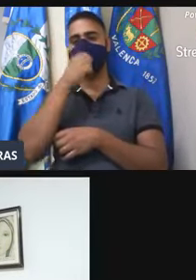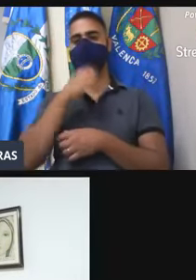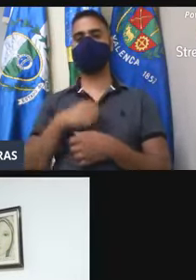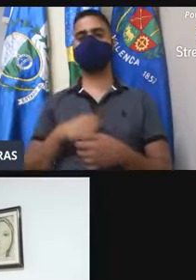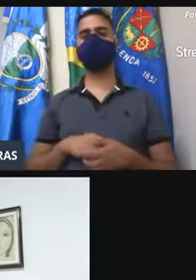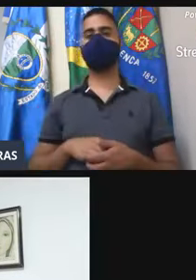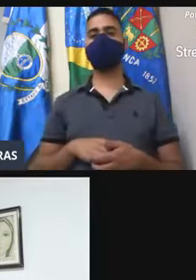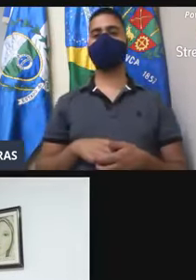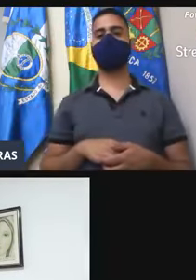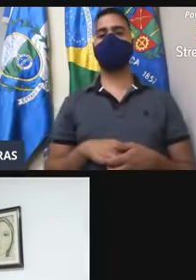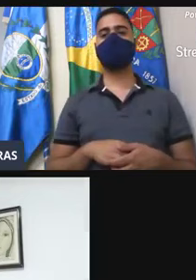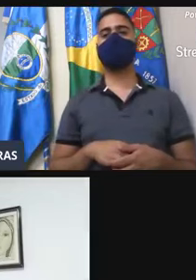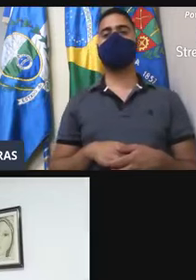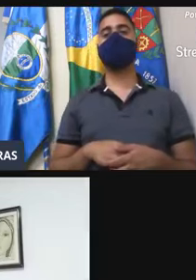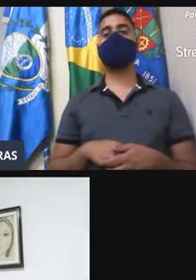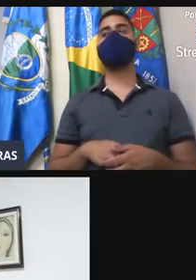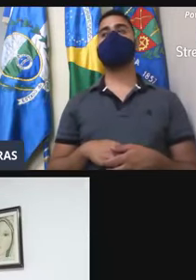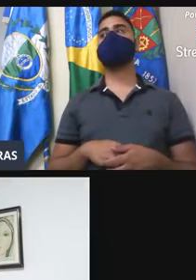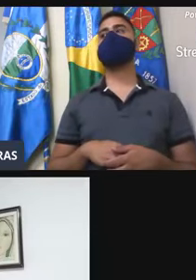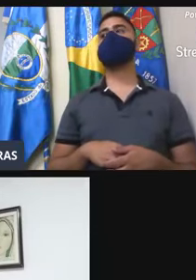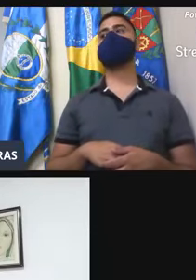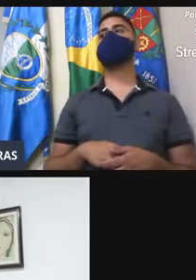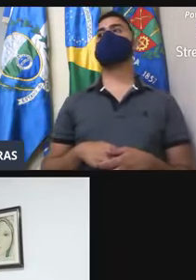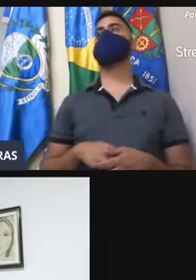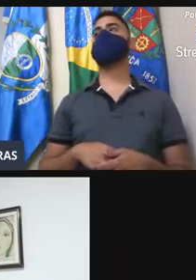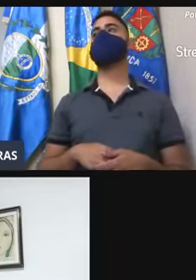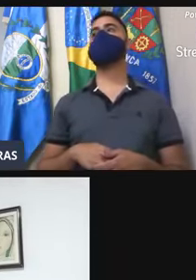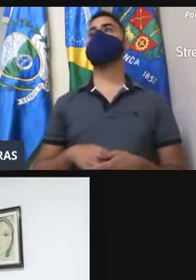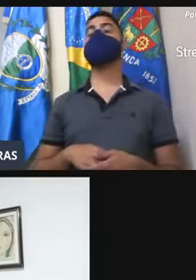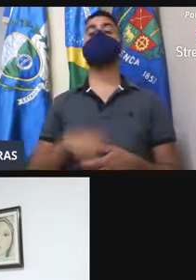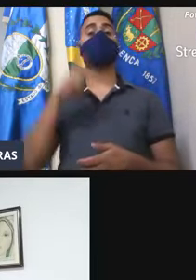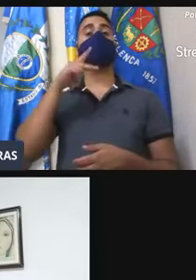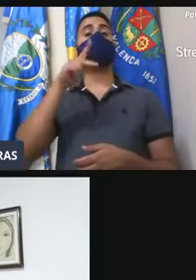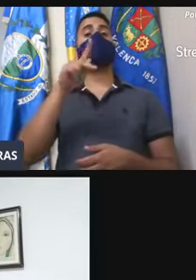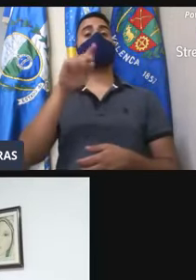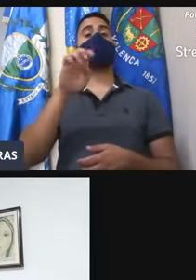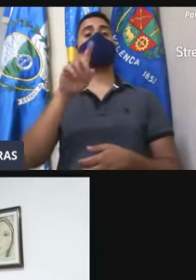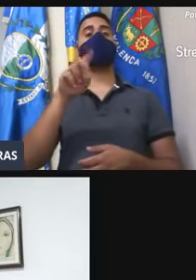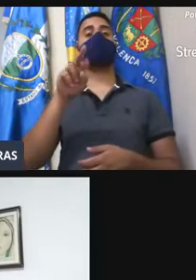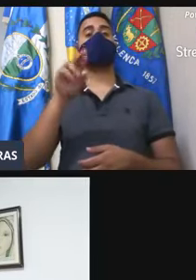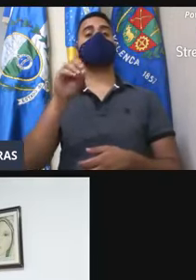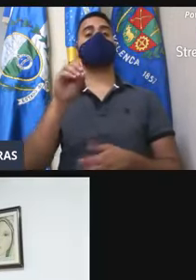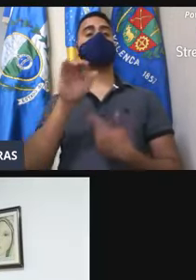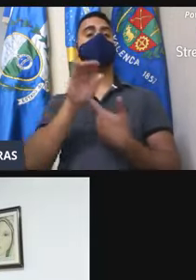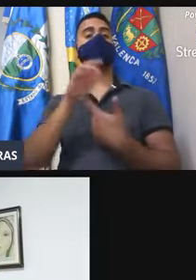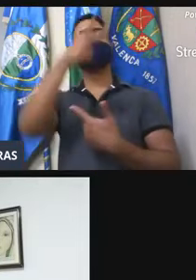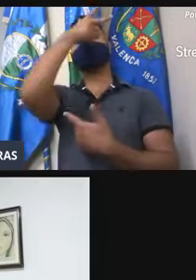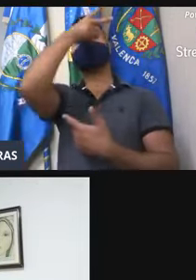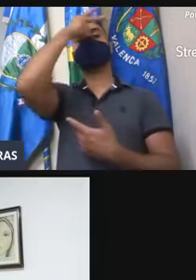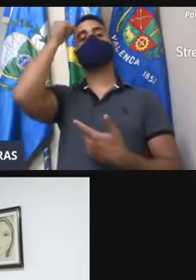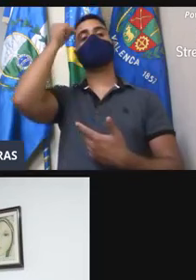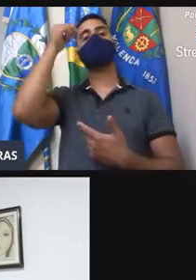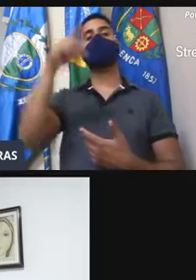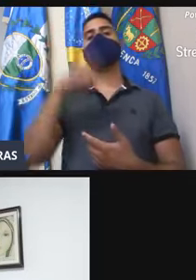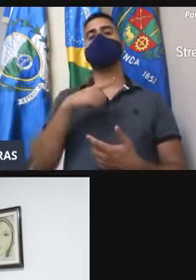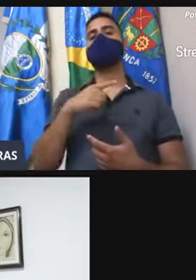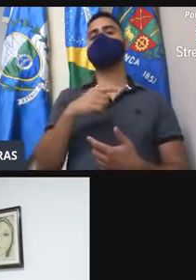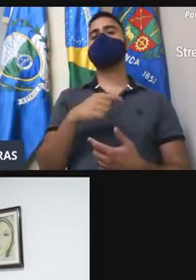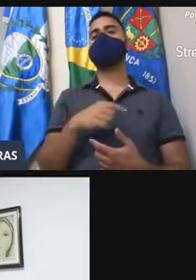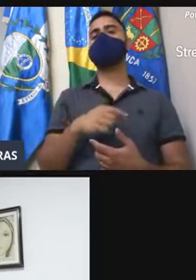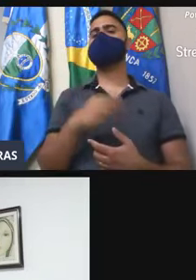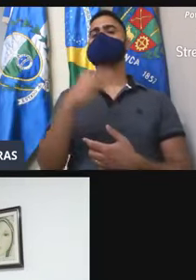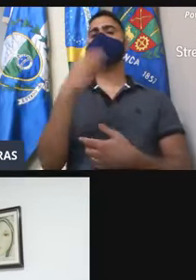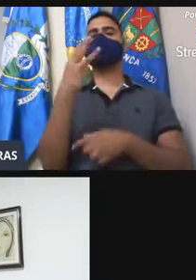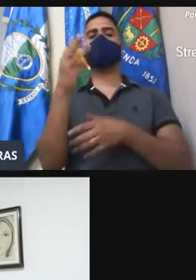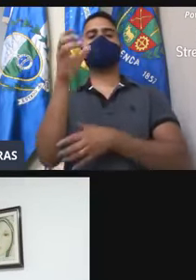Cabral. A indicação 202 é do vereador Pedro Graça. Ele indica ao prefeito colocação de 3 braços de